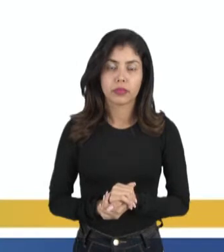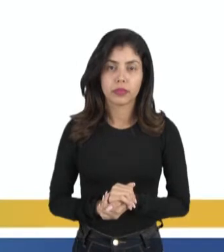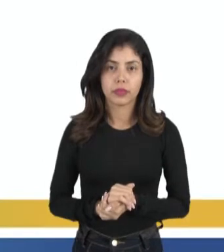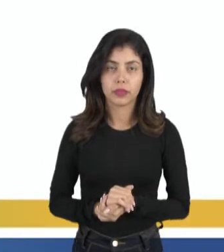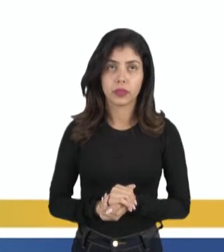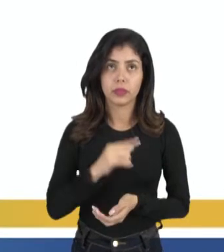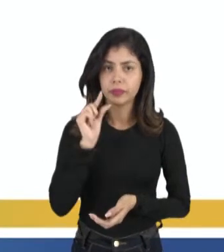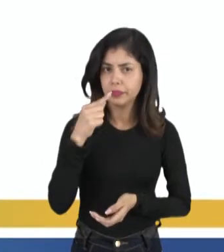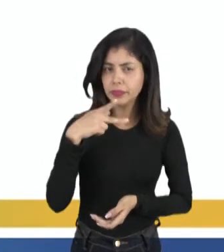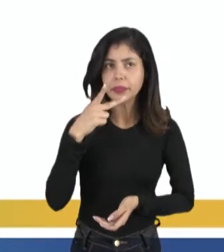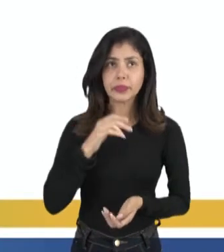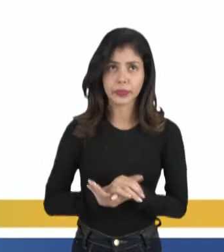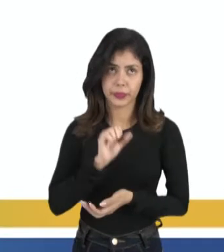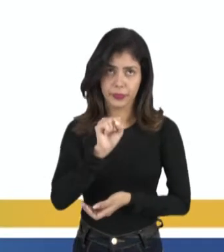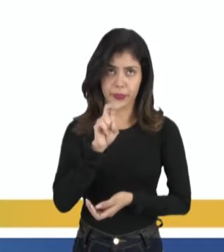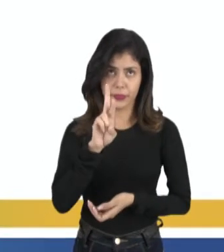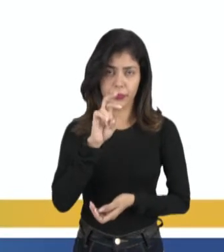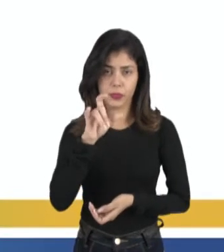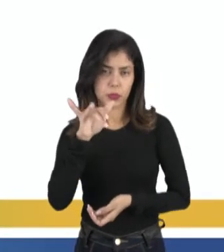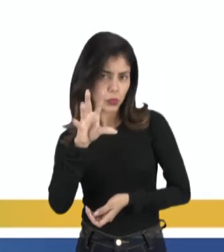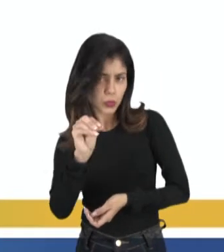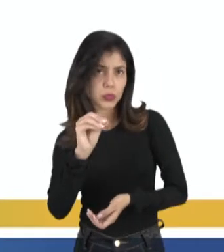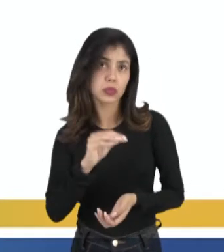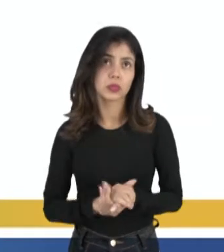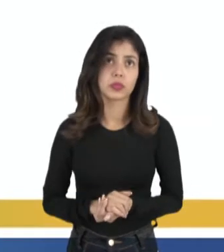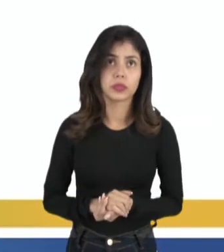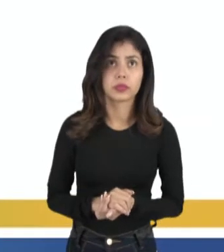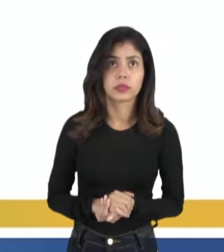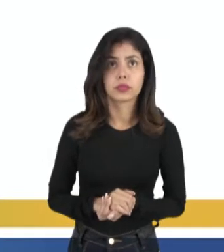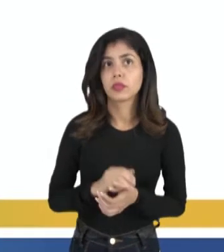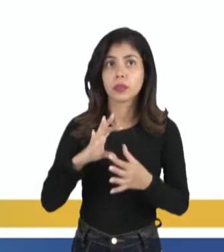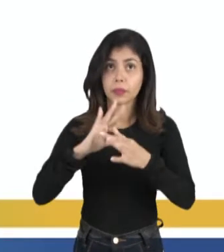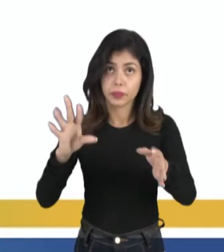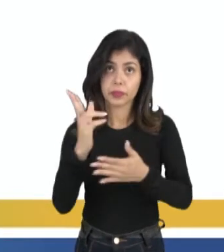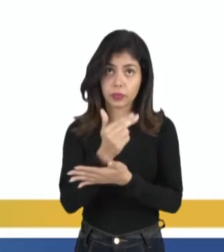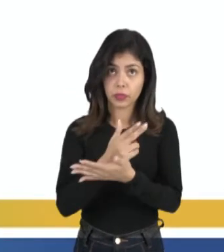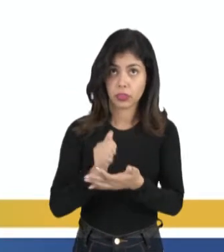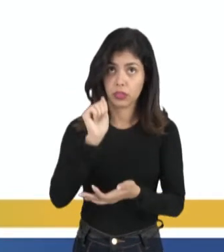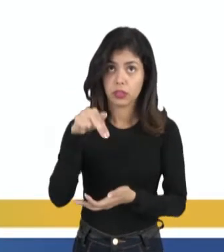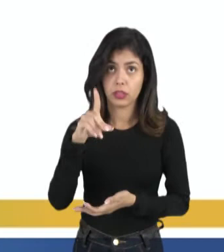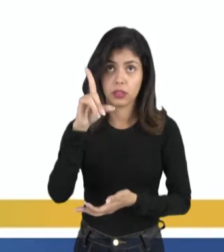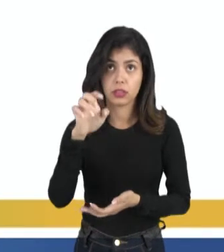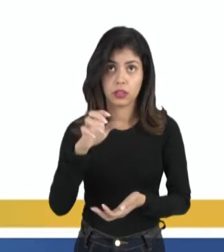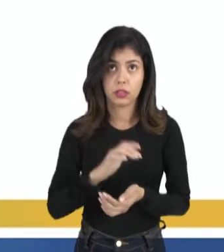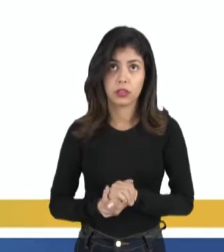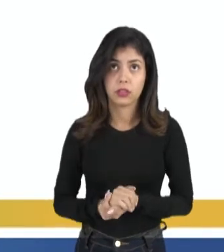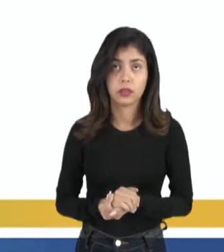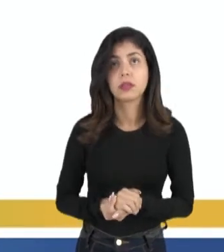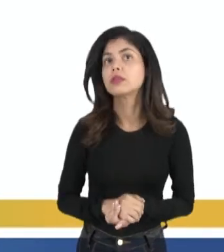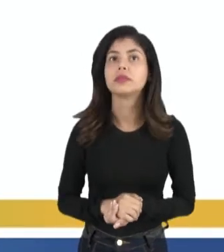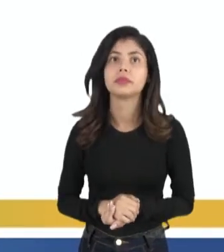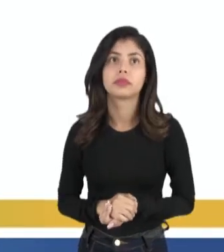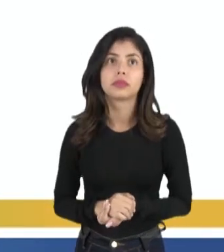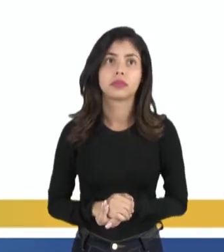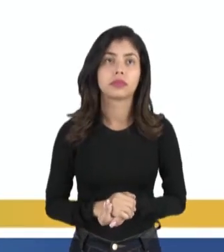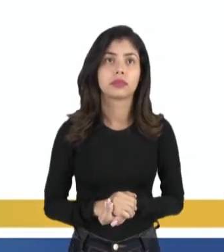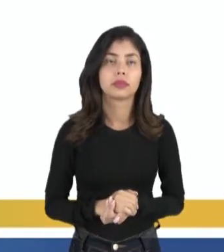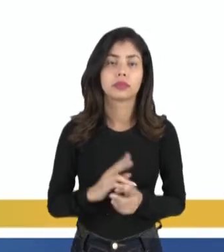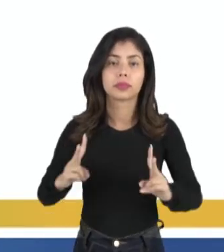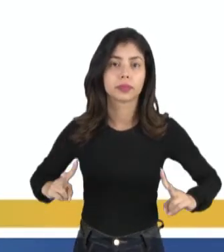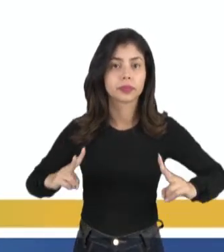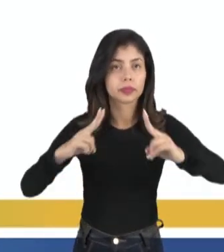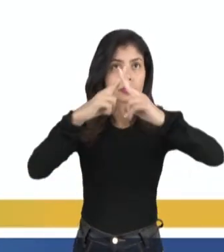Vamos falar um pouco sobre o surrealismo o surrealismo liberado pelo artista André Breton